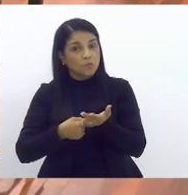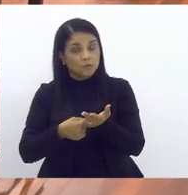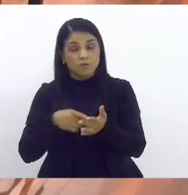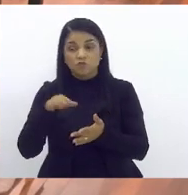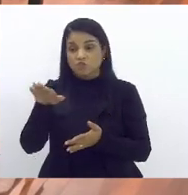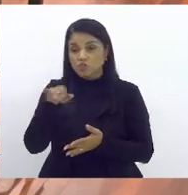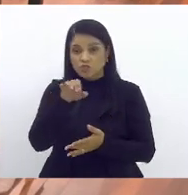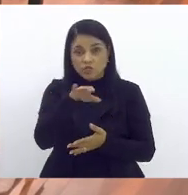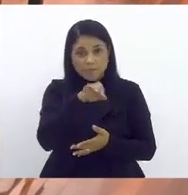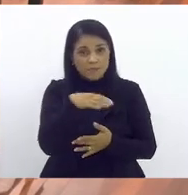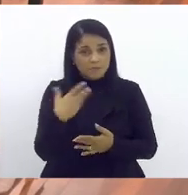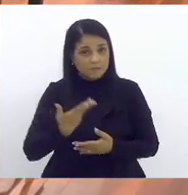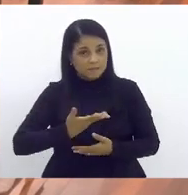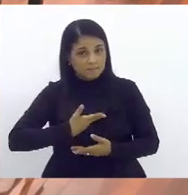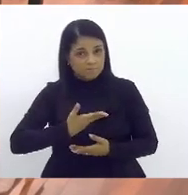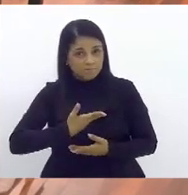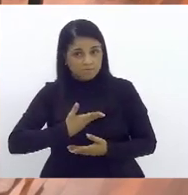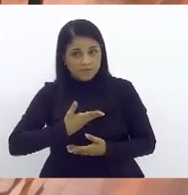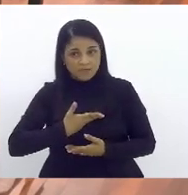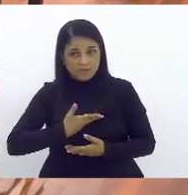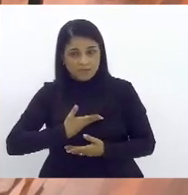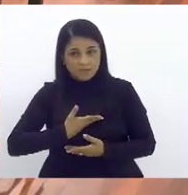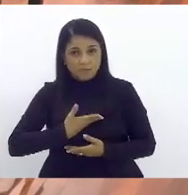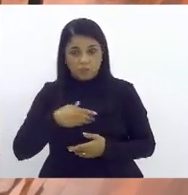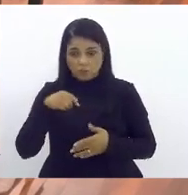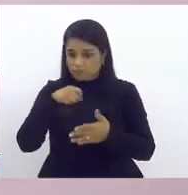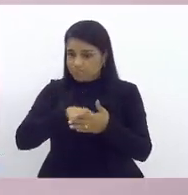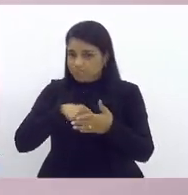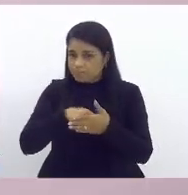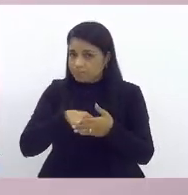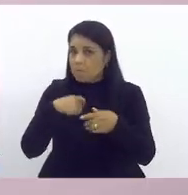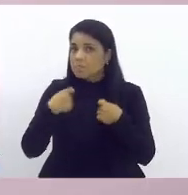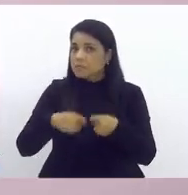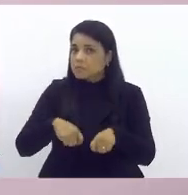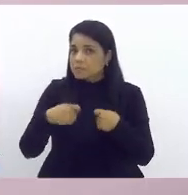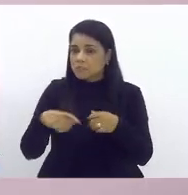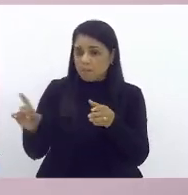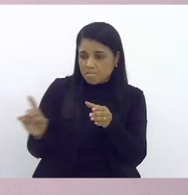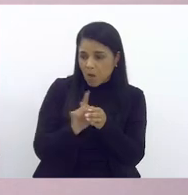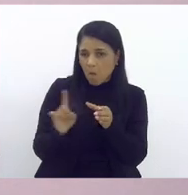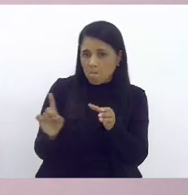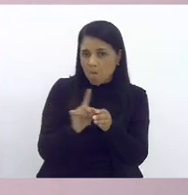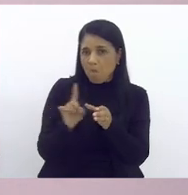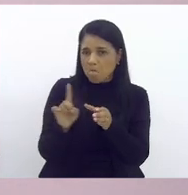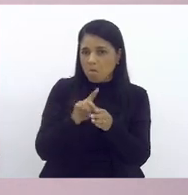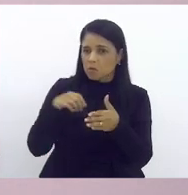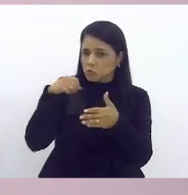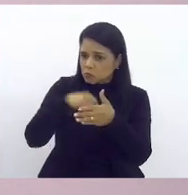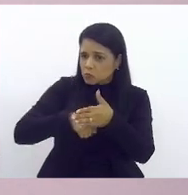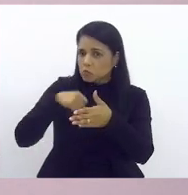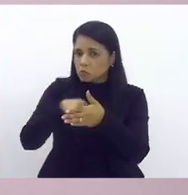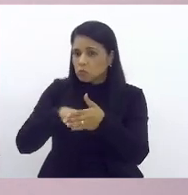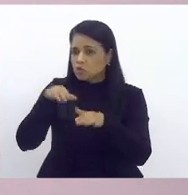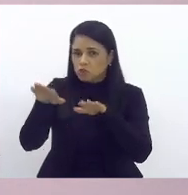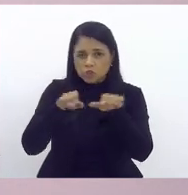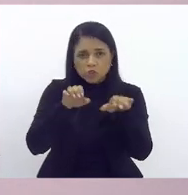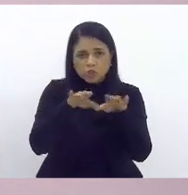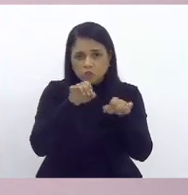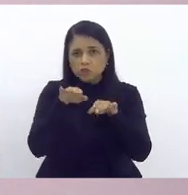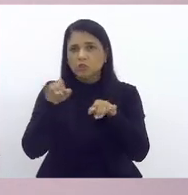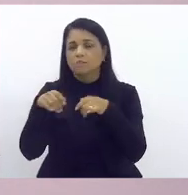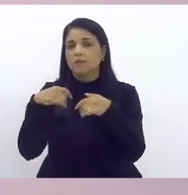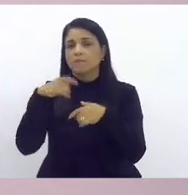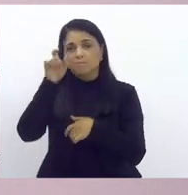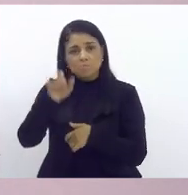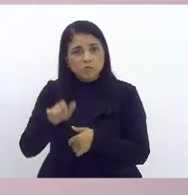chamar as nossas colegas que ainda não estão aqui na luta. A gente tem esse compromisso de puxar essas mulheres que estão